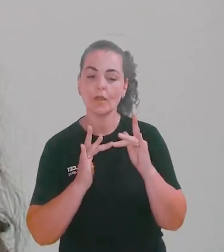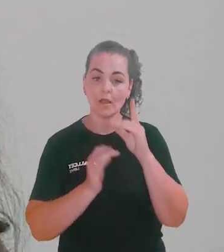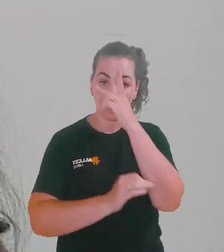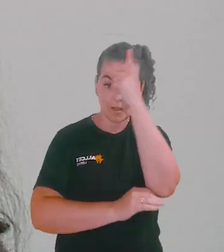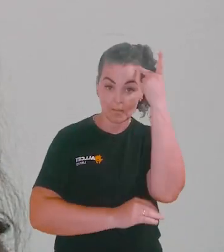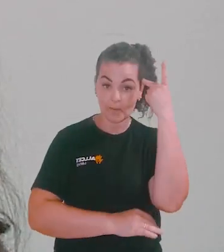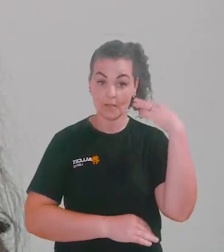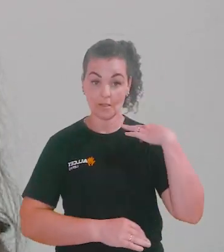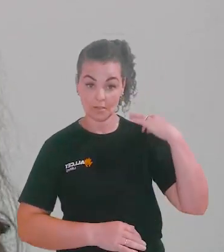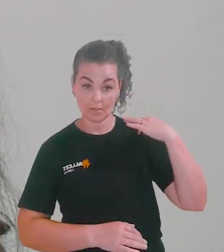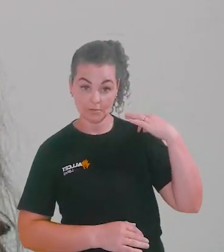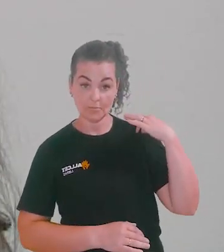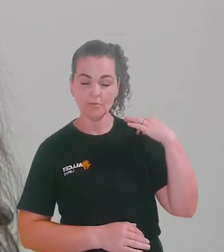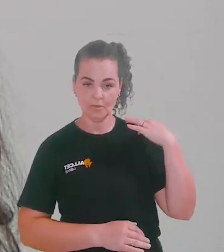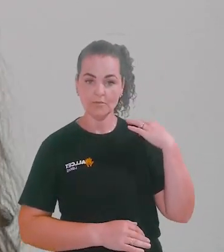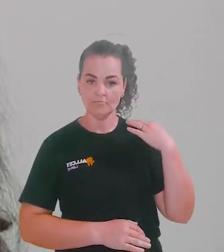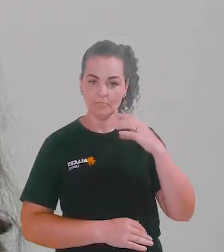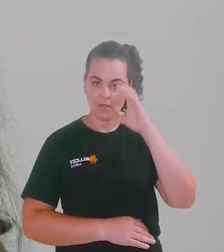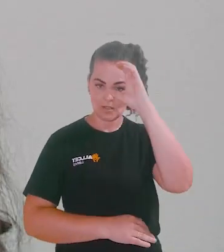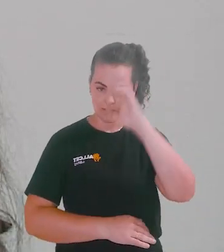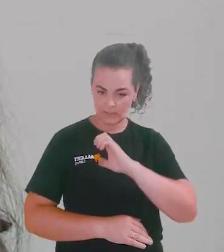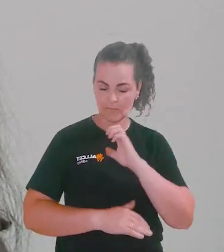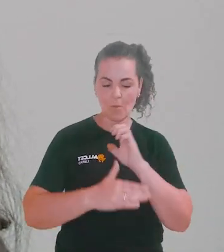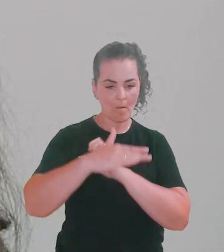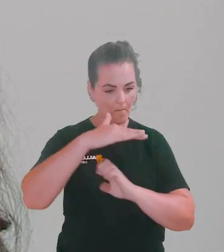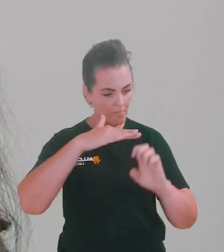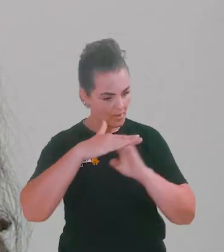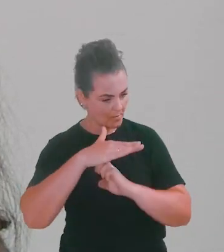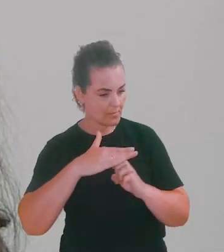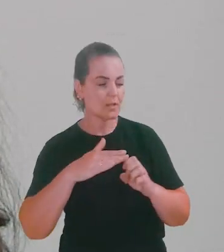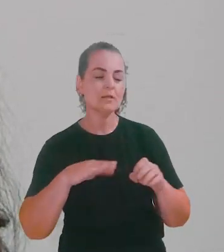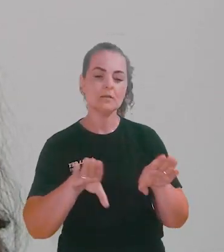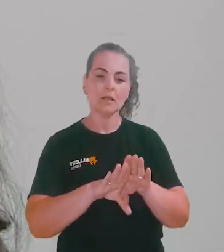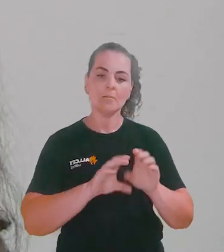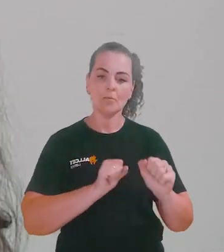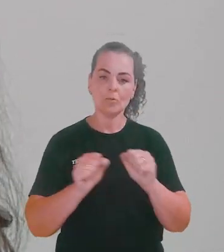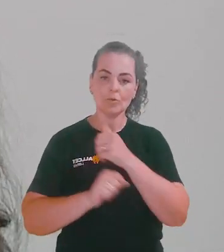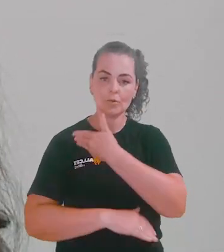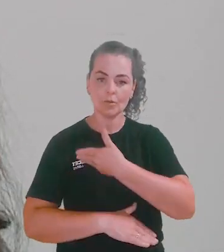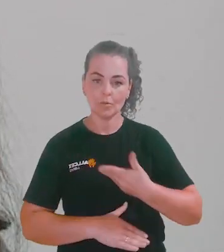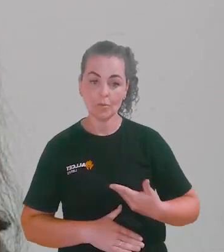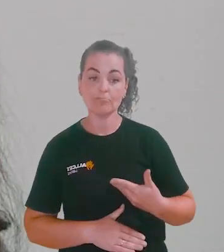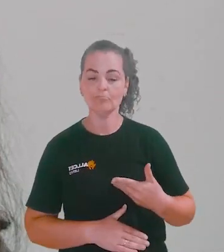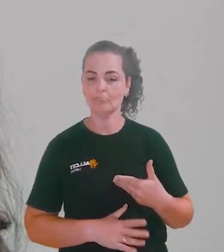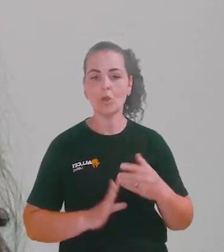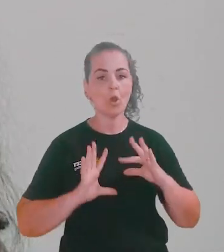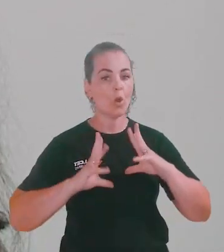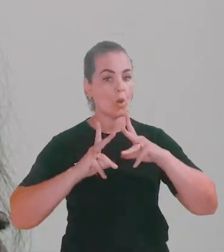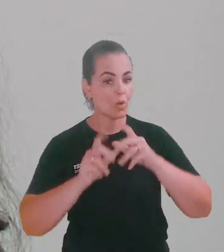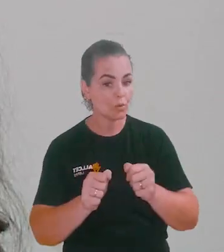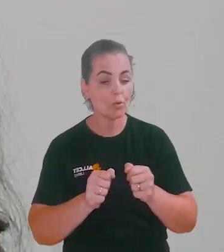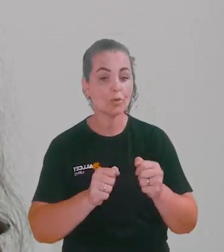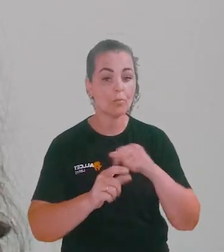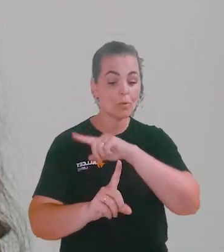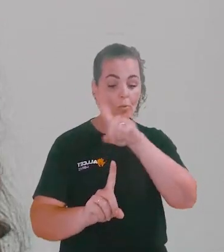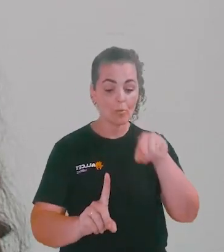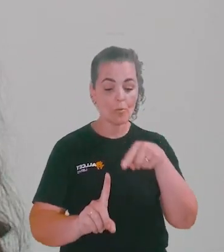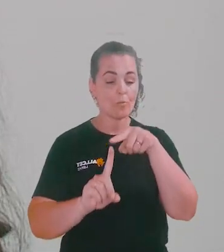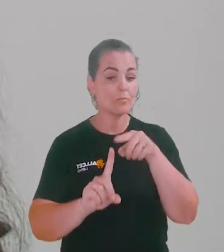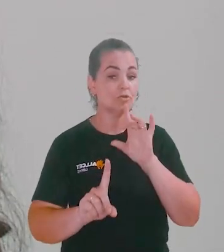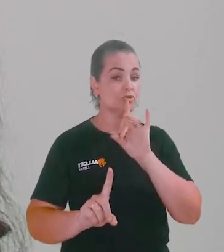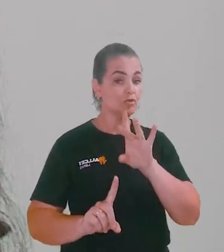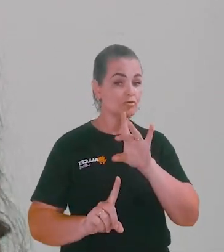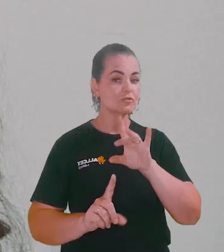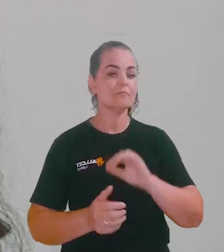conecta voluntários, pessoas físicas, né, empresa, entidades, poder público, juntos numa mesma causa. Então,